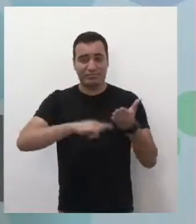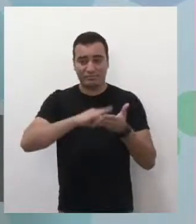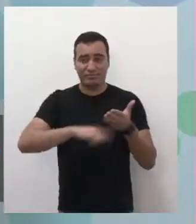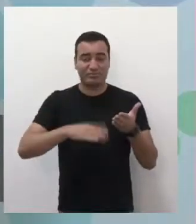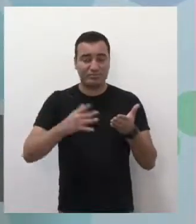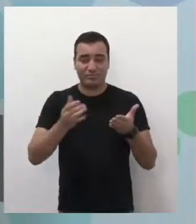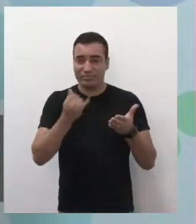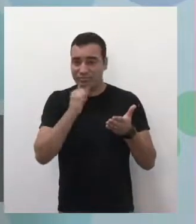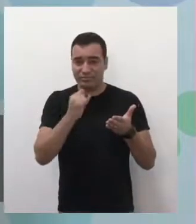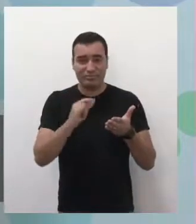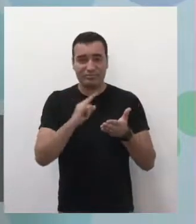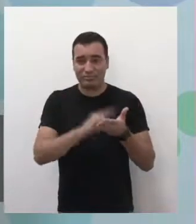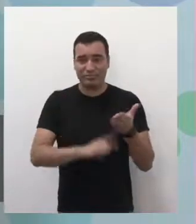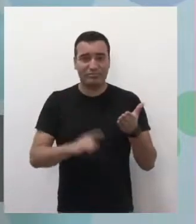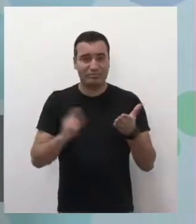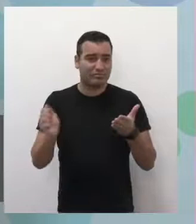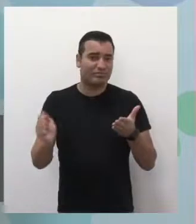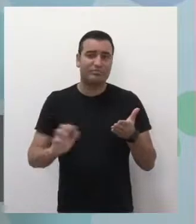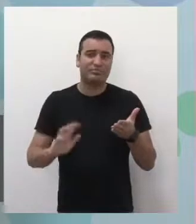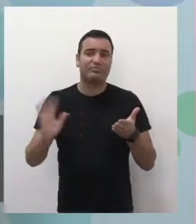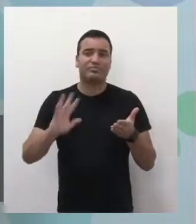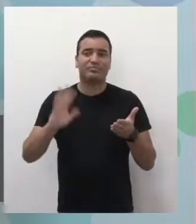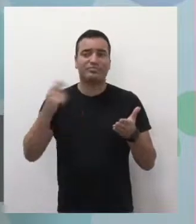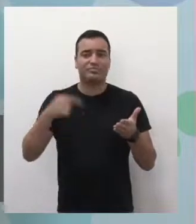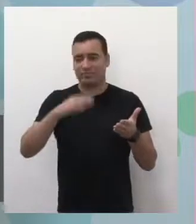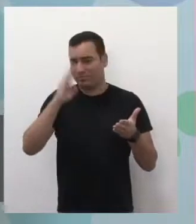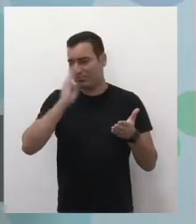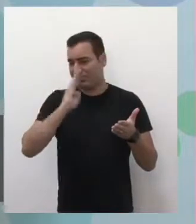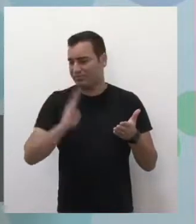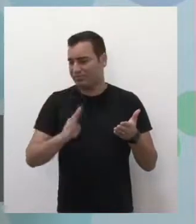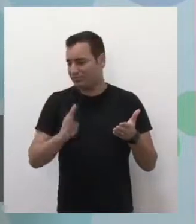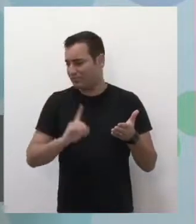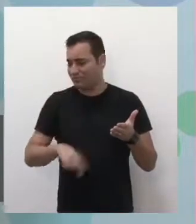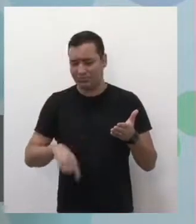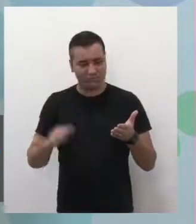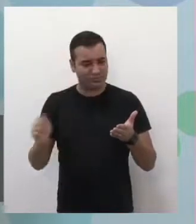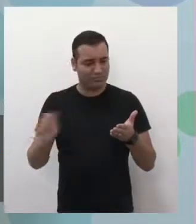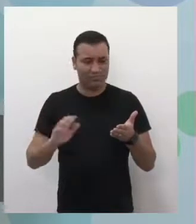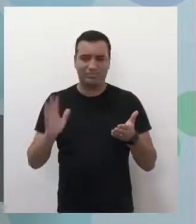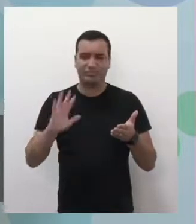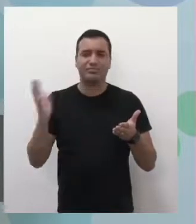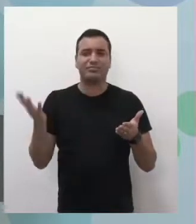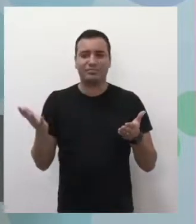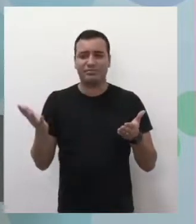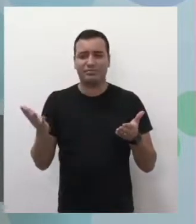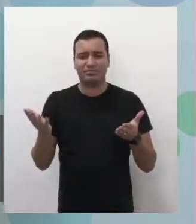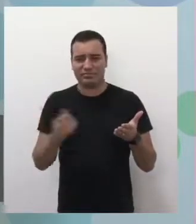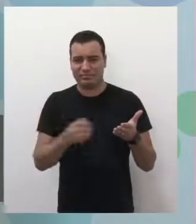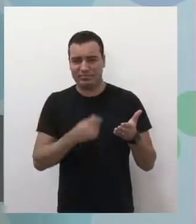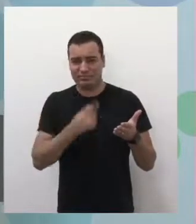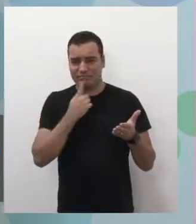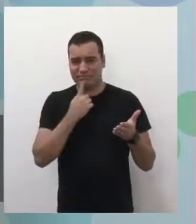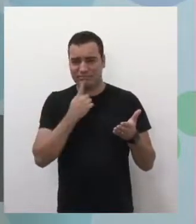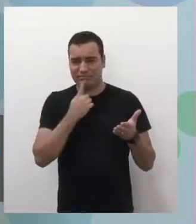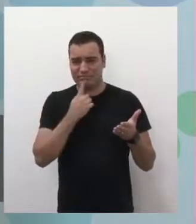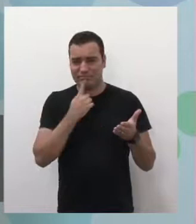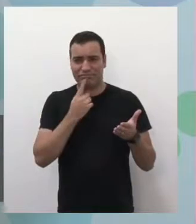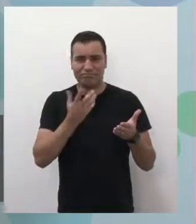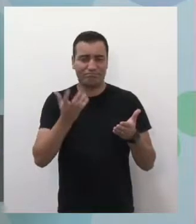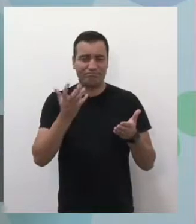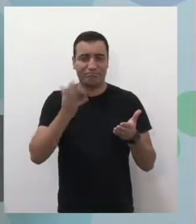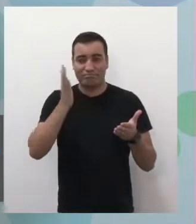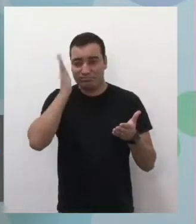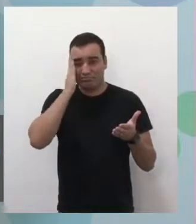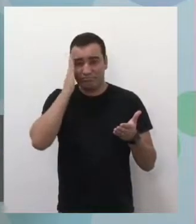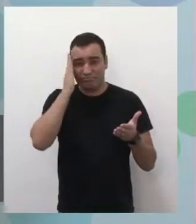a energia é muito cara, cara, aqui no Brasil. É muito cara. E é assim, será que eu gostaria de